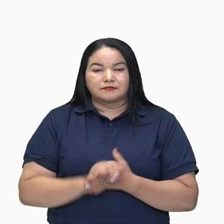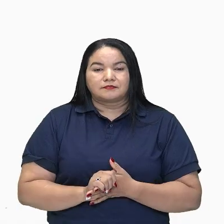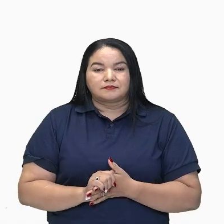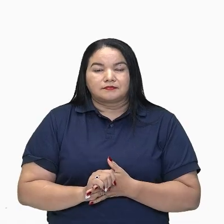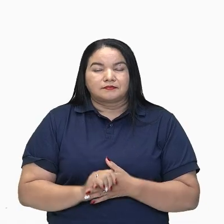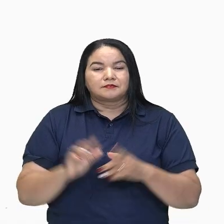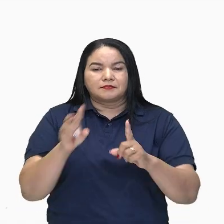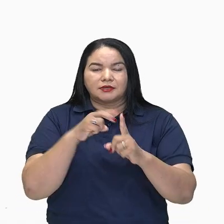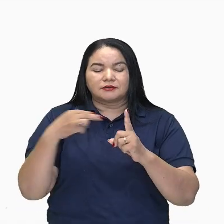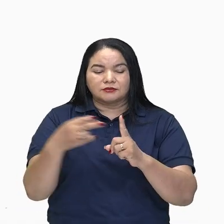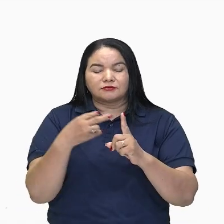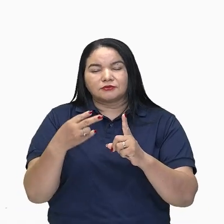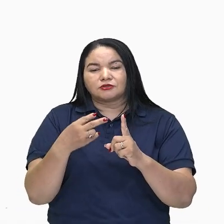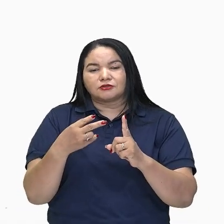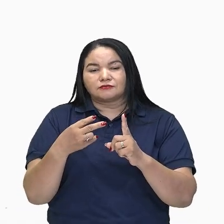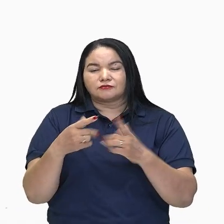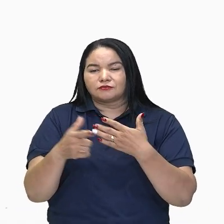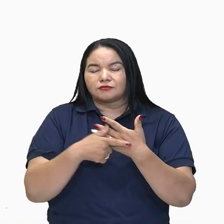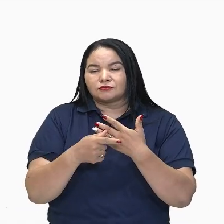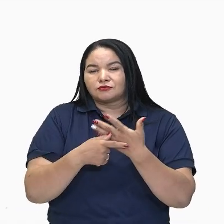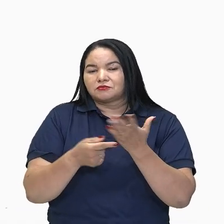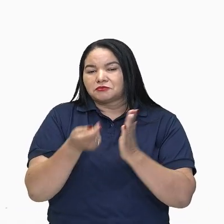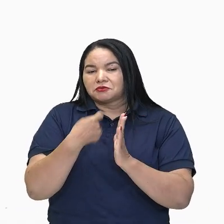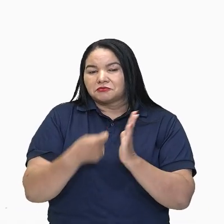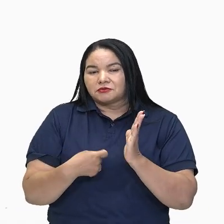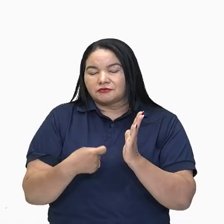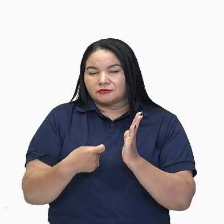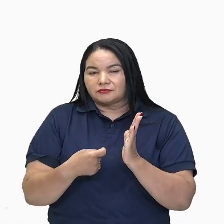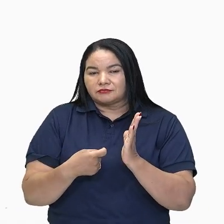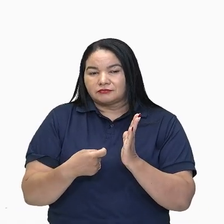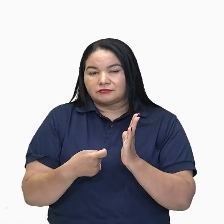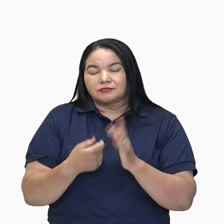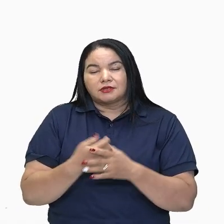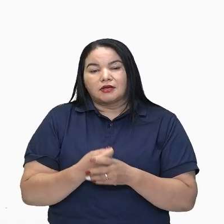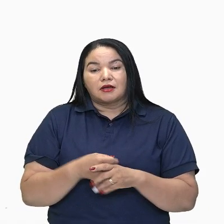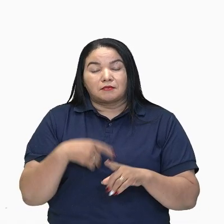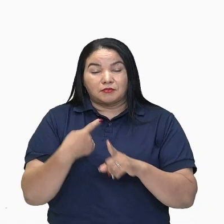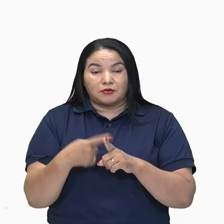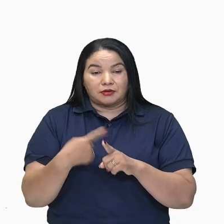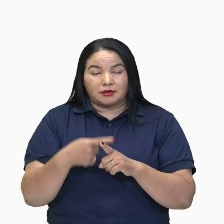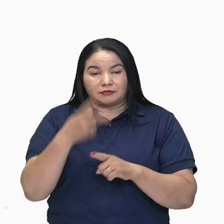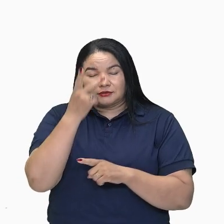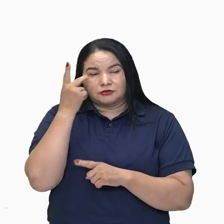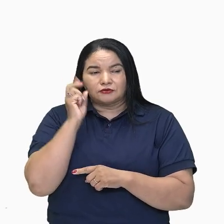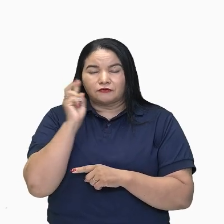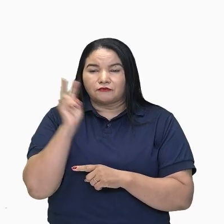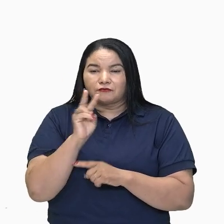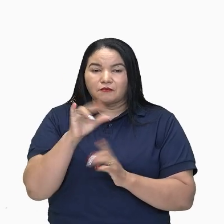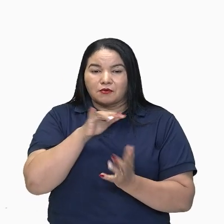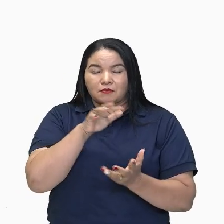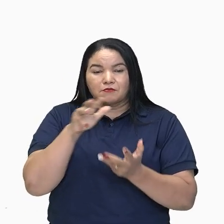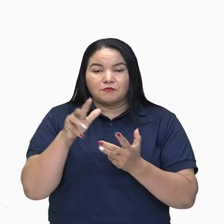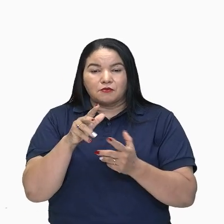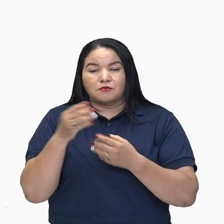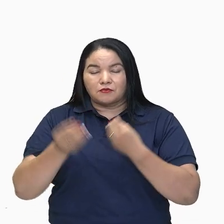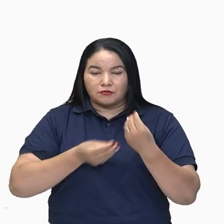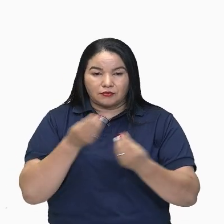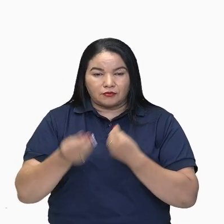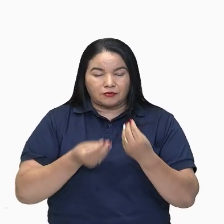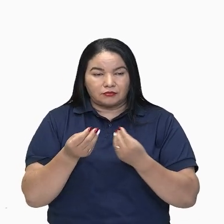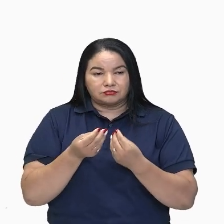de quem escreveu? Essa pessoa ela pensa de determinada forma, ela visualiza o mundo de acordo com as